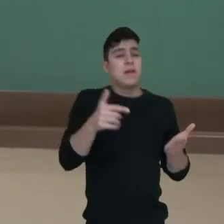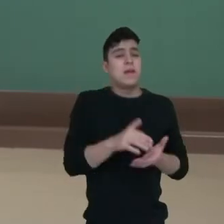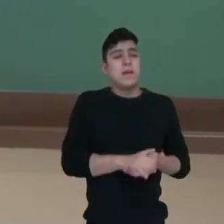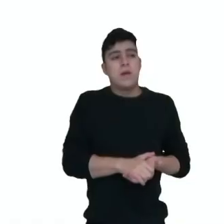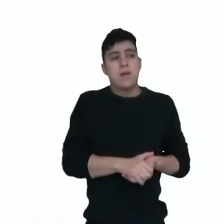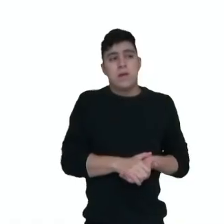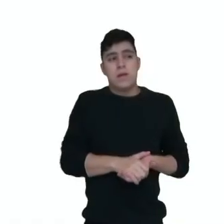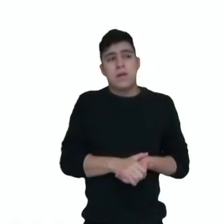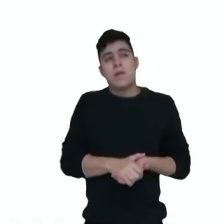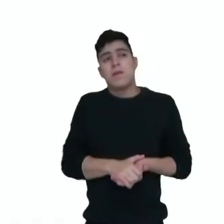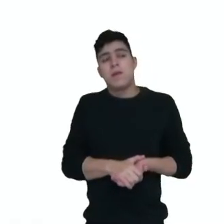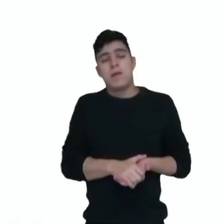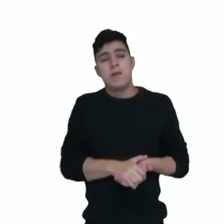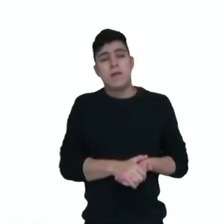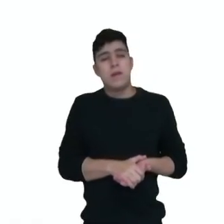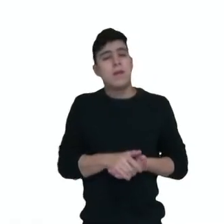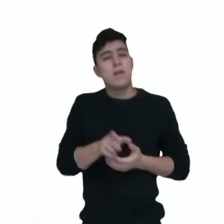2.